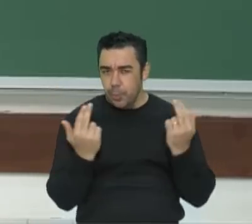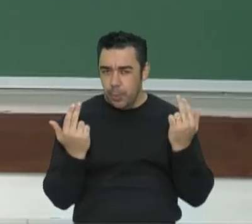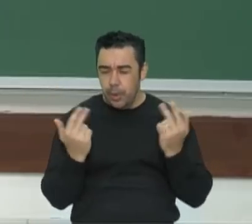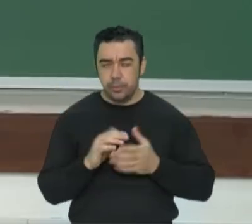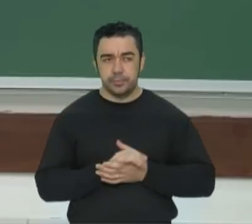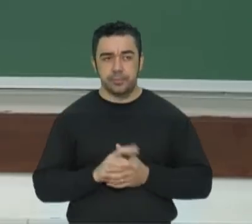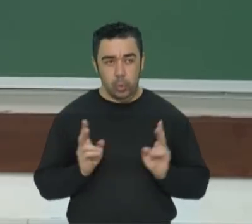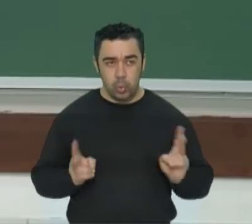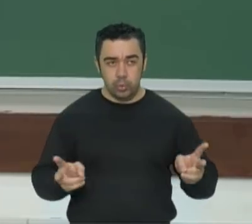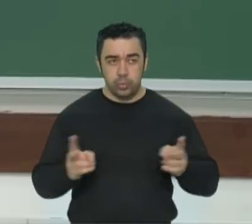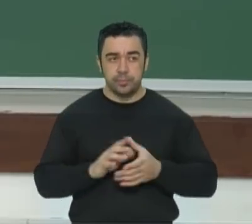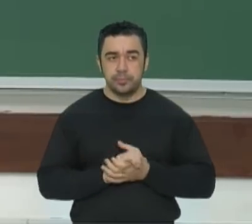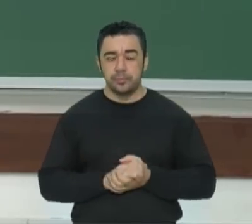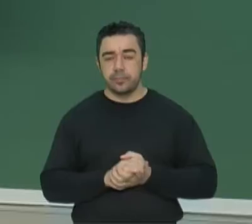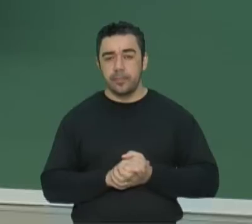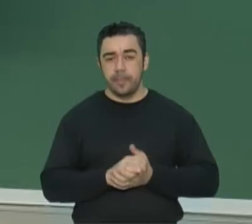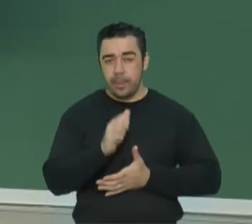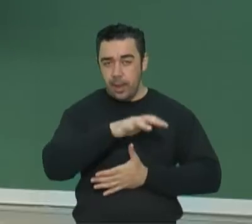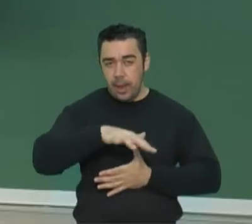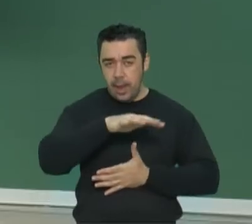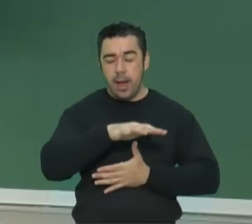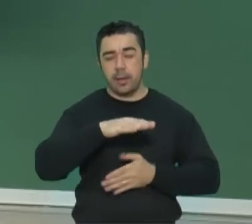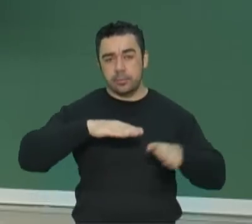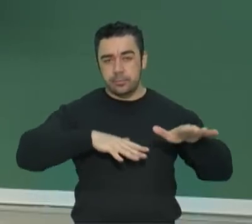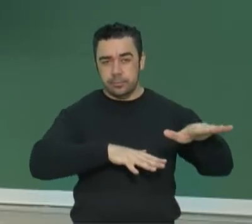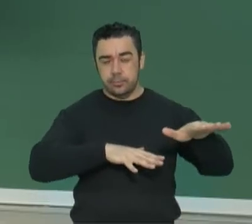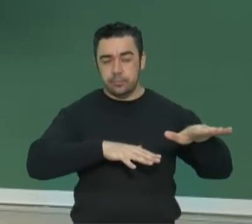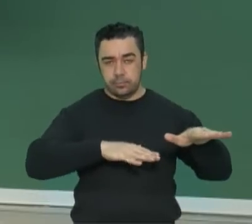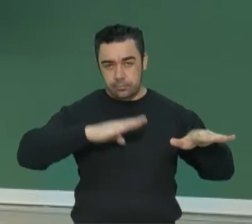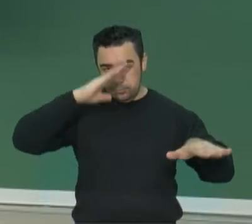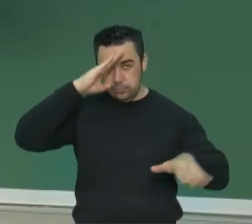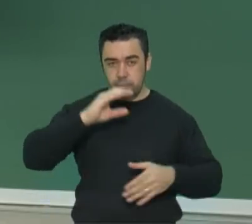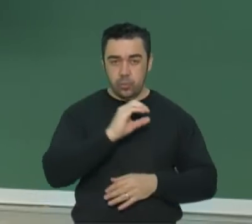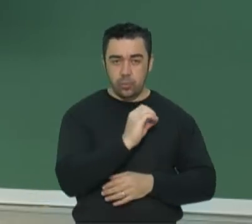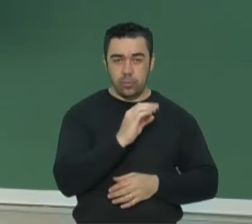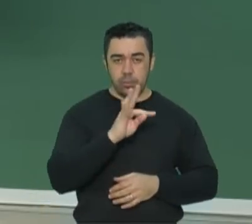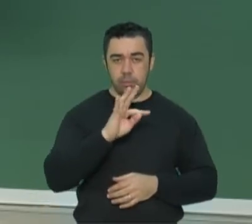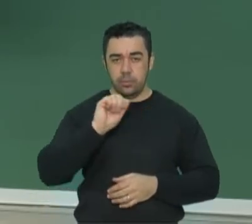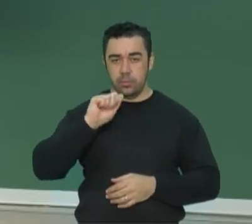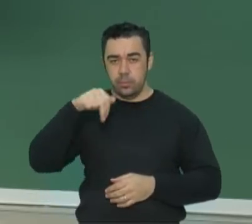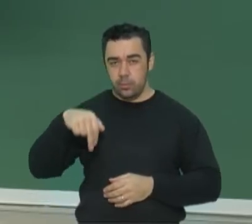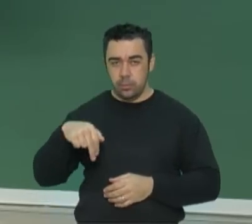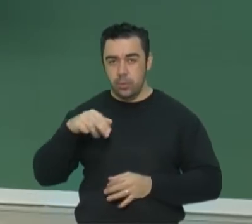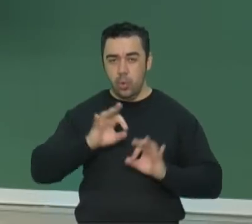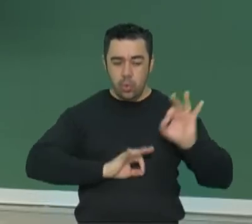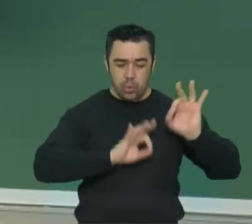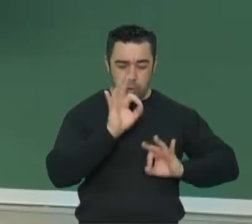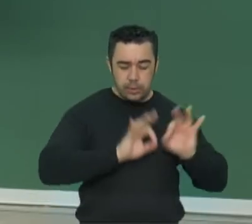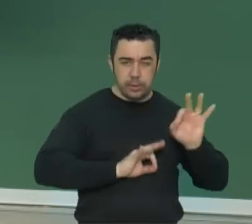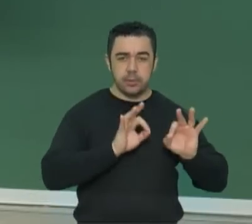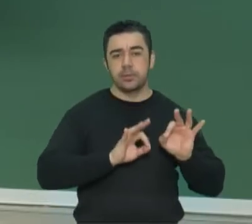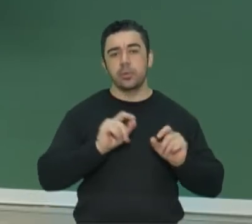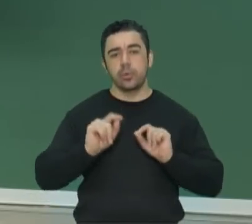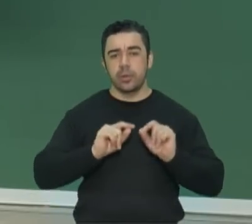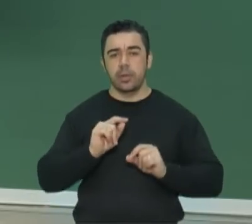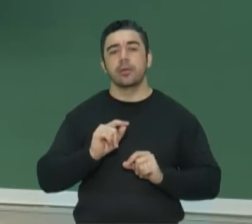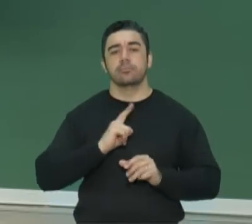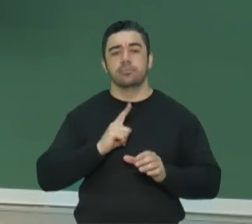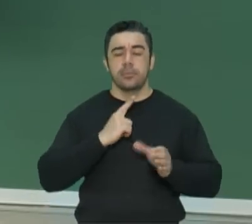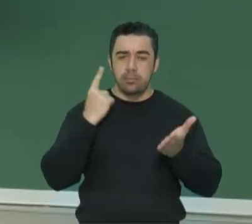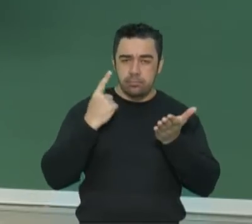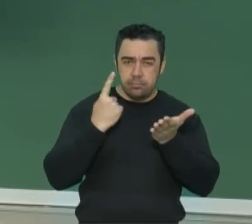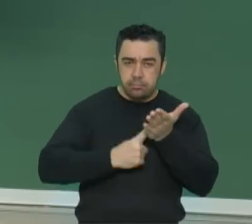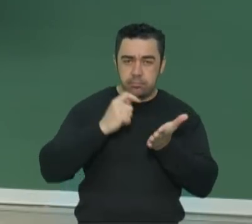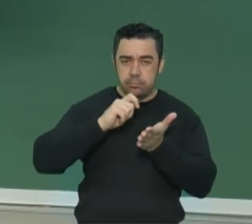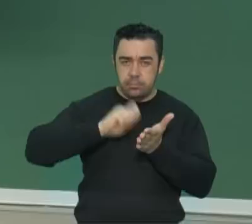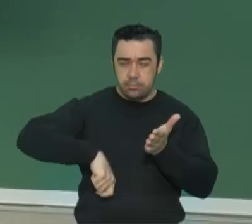lados. Continua. Na área militar, a OTAN, Organização do Tratado do Atlântico Norte. Então,